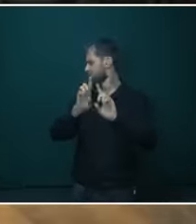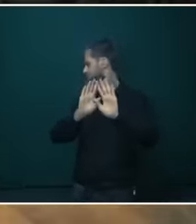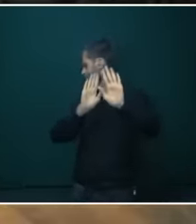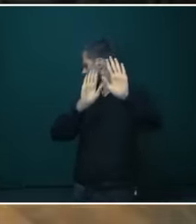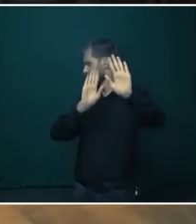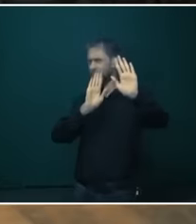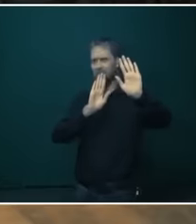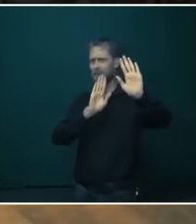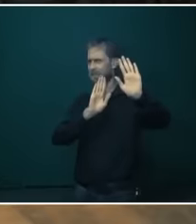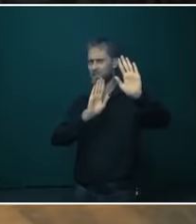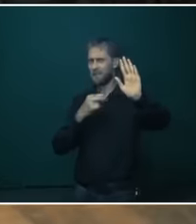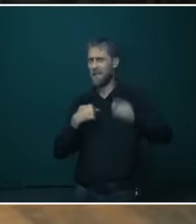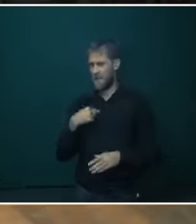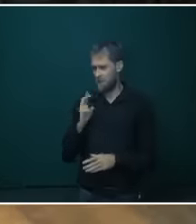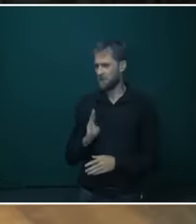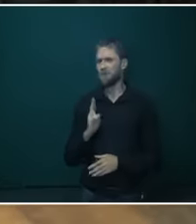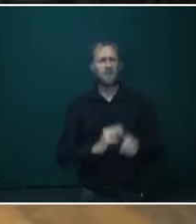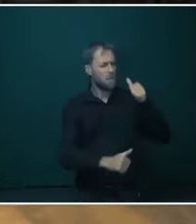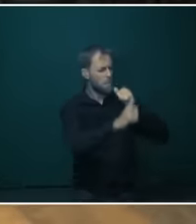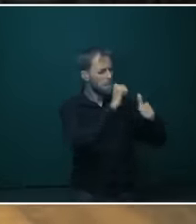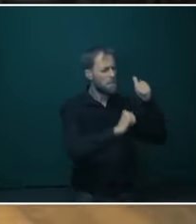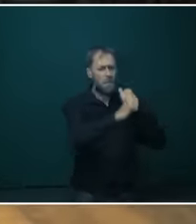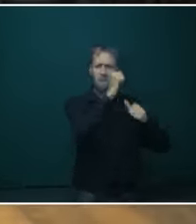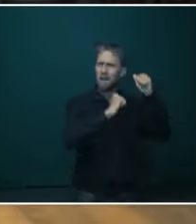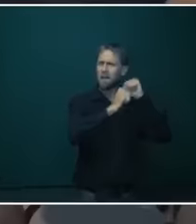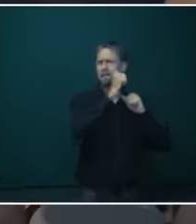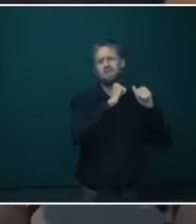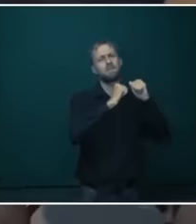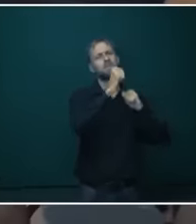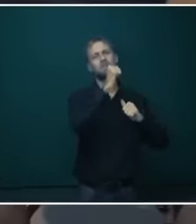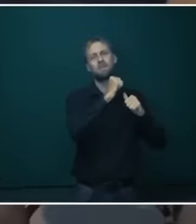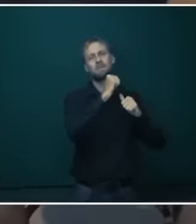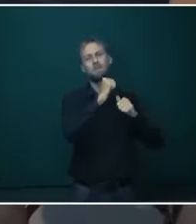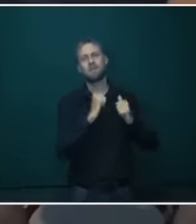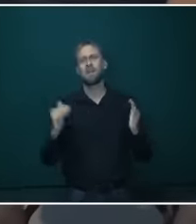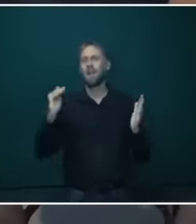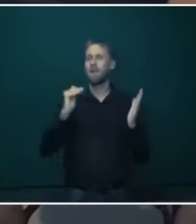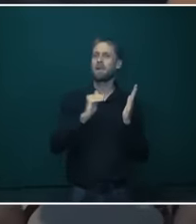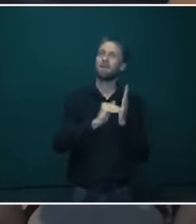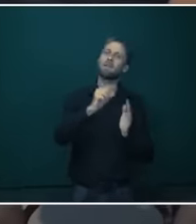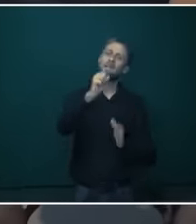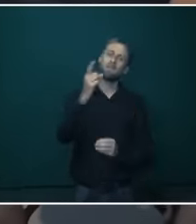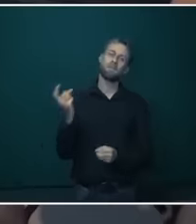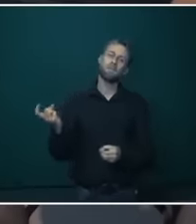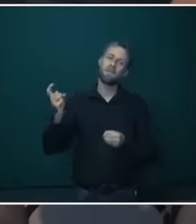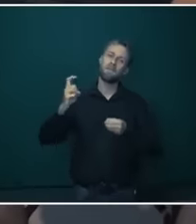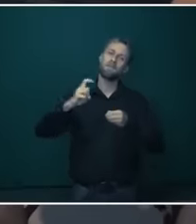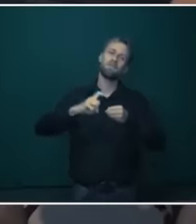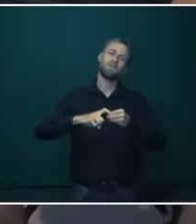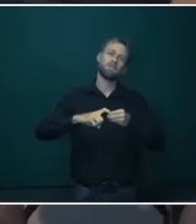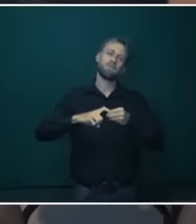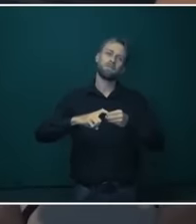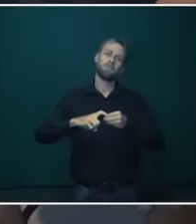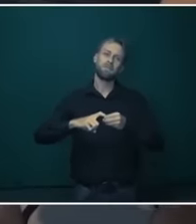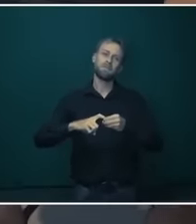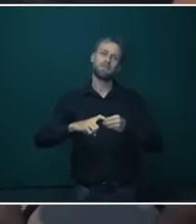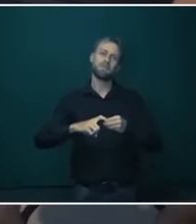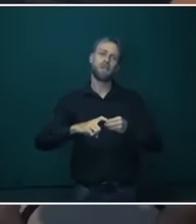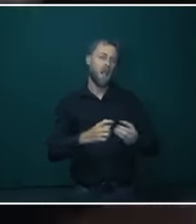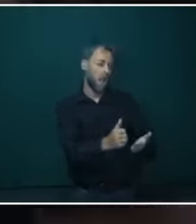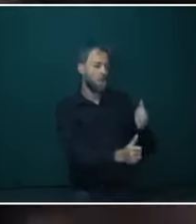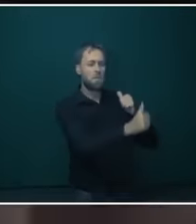sentido. Eu vou continuar nessa vida bandida até você voltar.